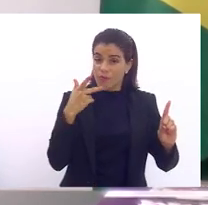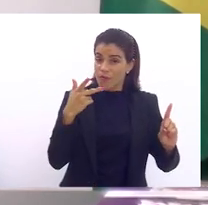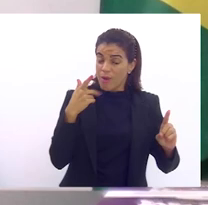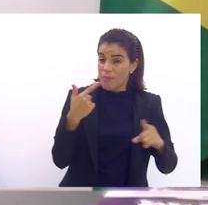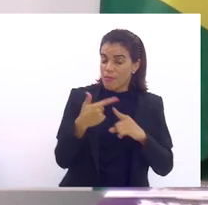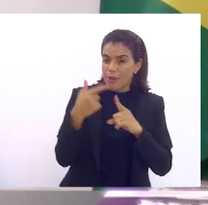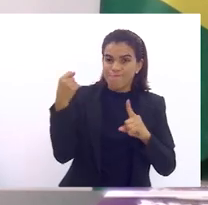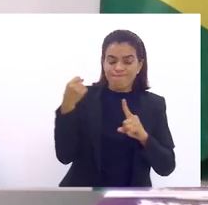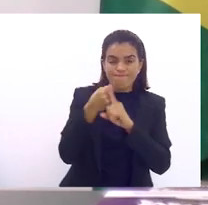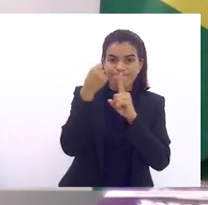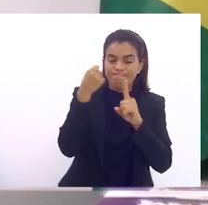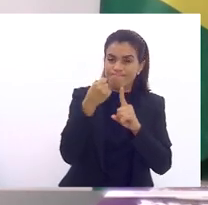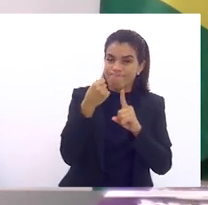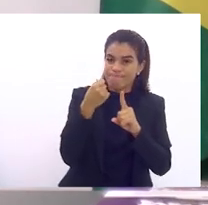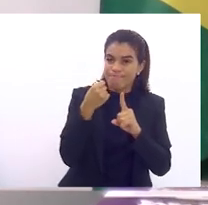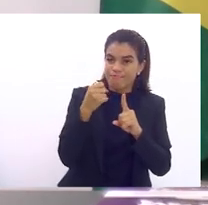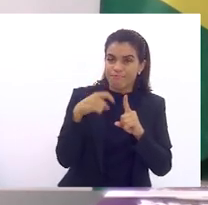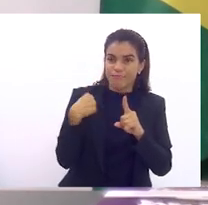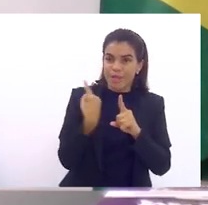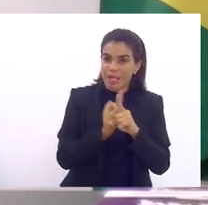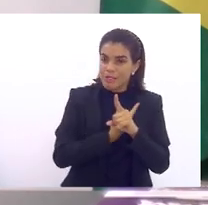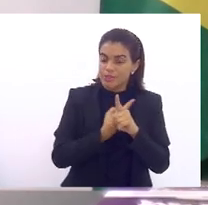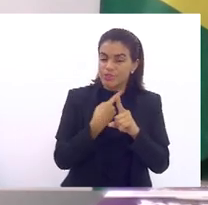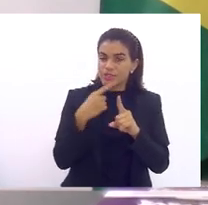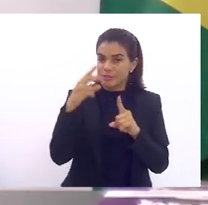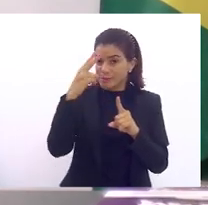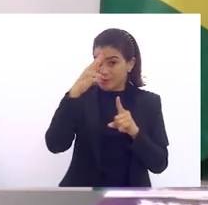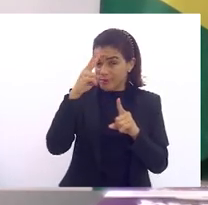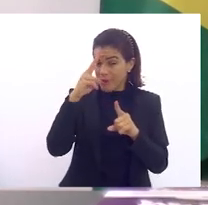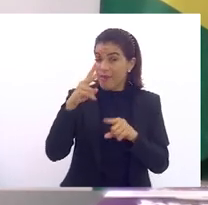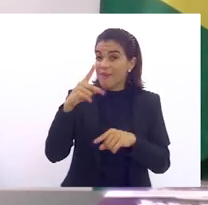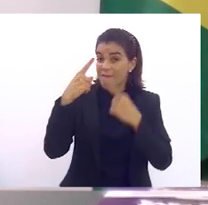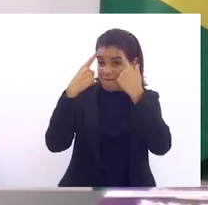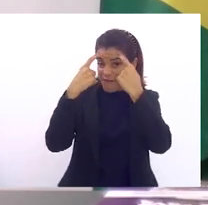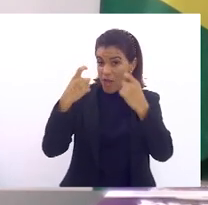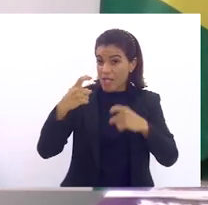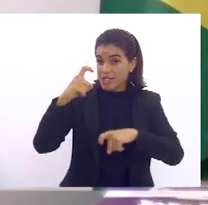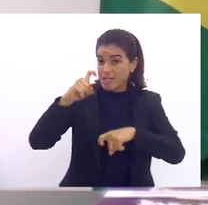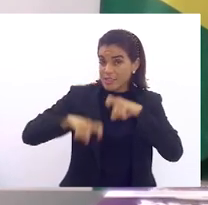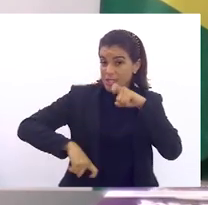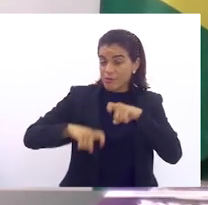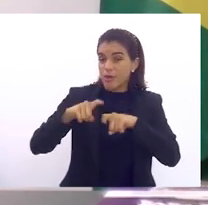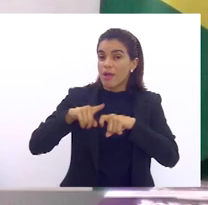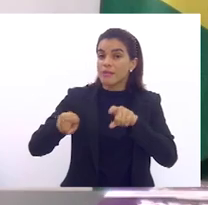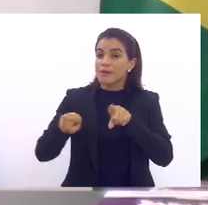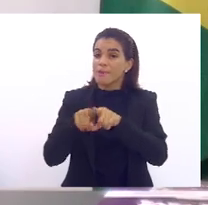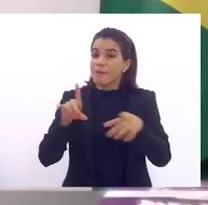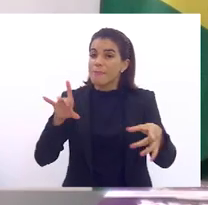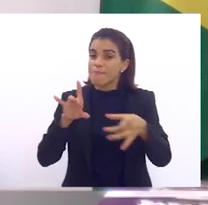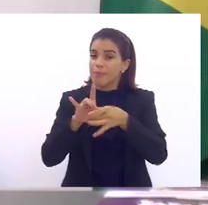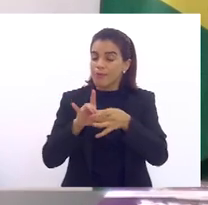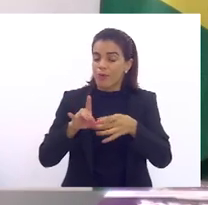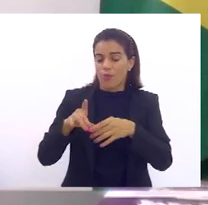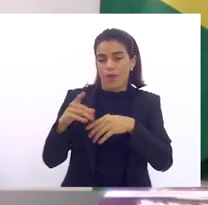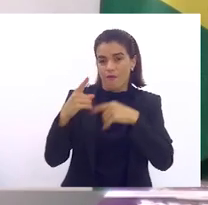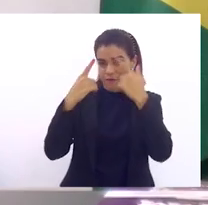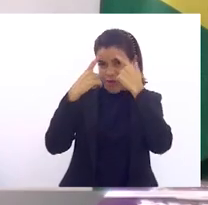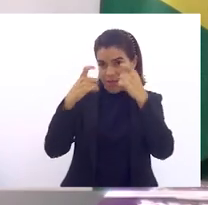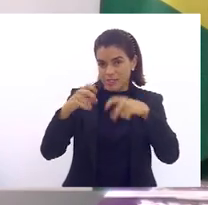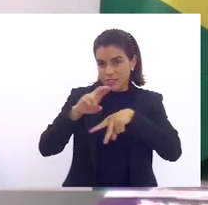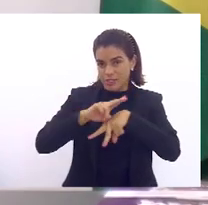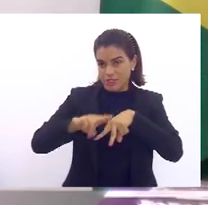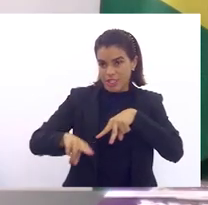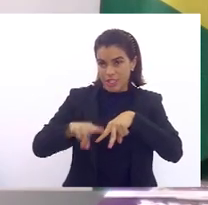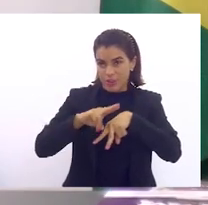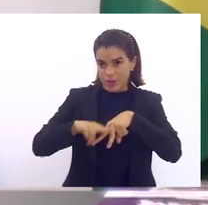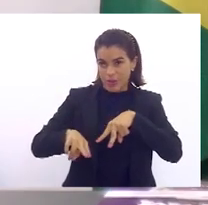muito emblemático pra gente só pontuar aqui que a violência sexual ela dialoga muito com a violência estrutural de gênero exatamente ela ela é uma